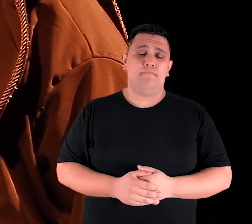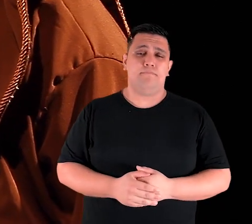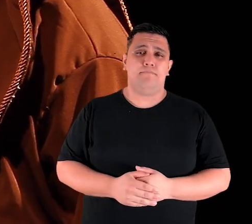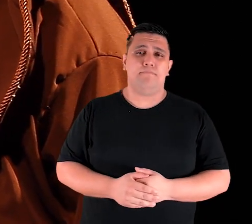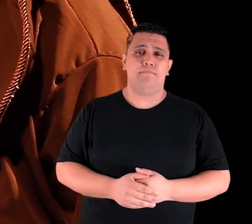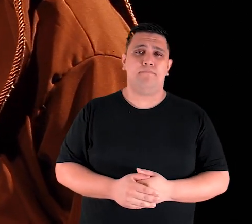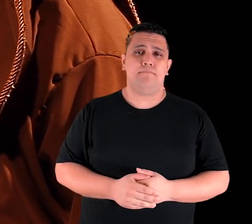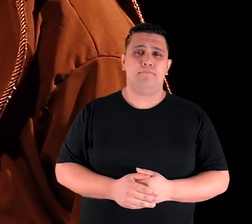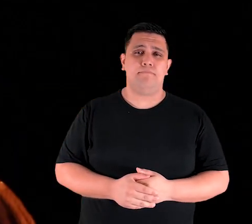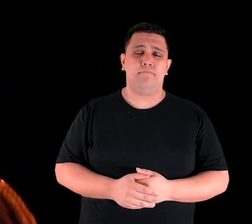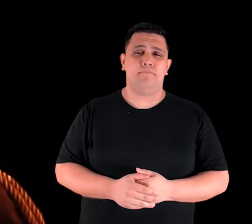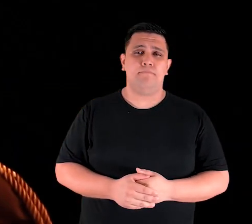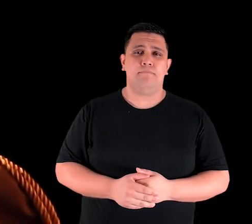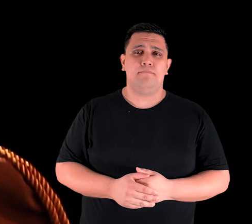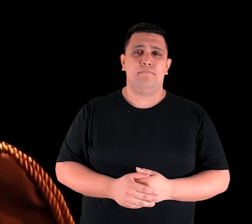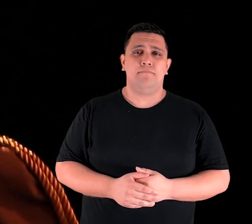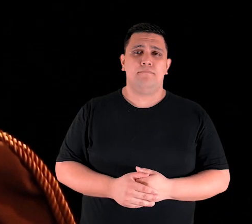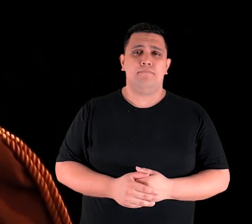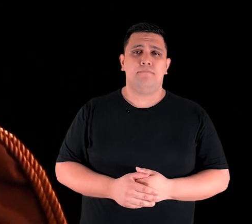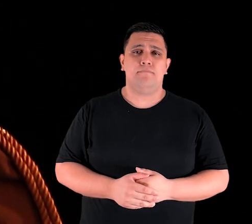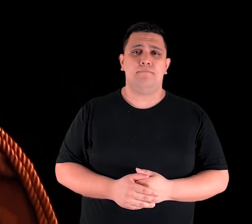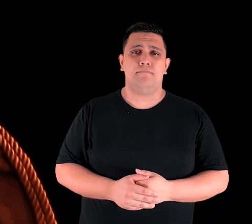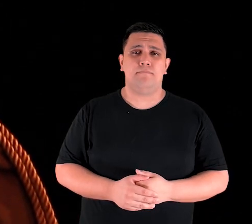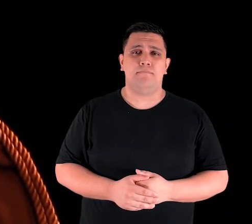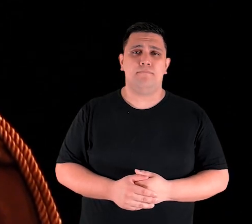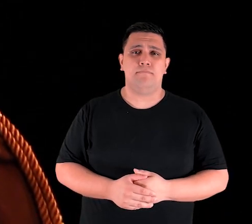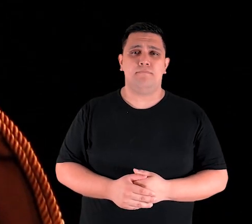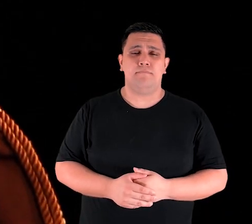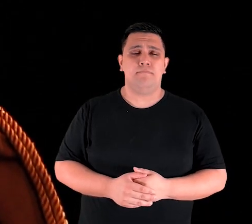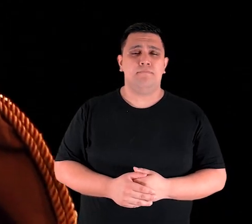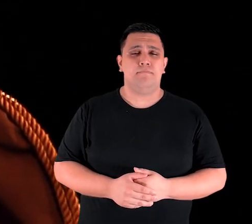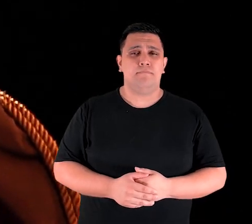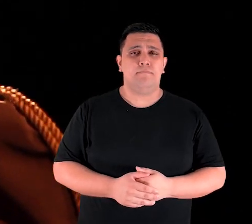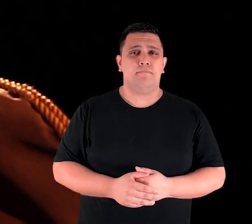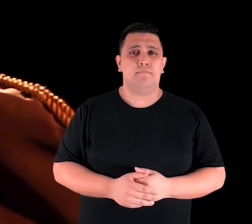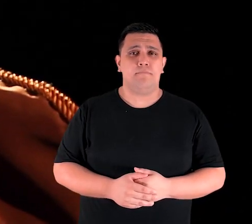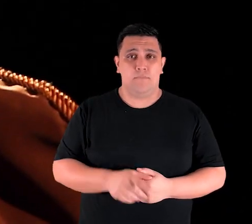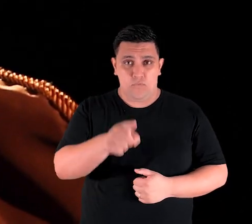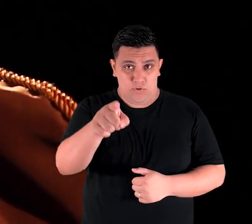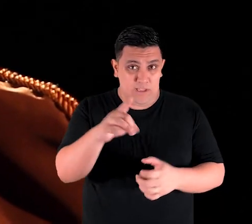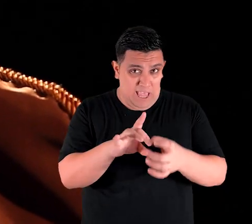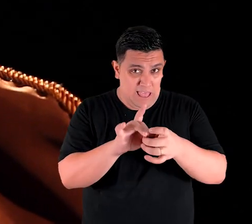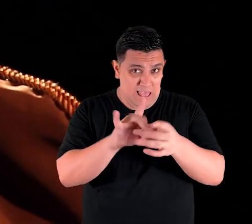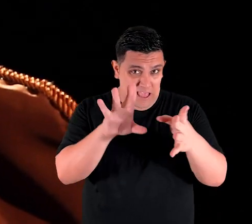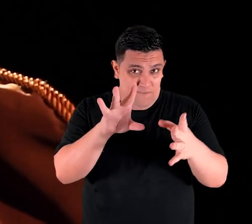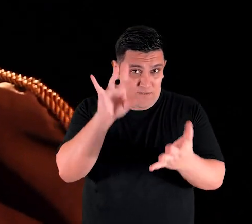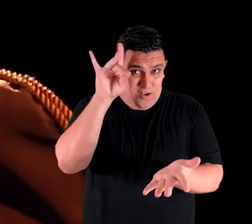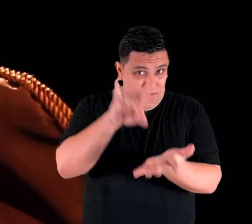Livre de fato?